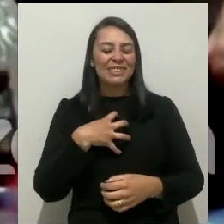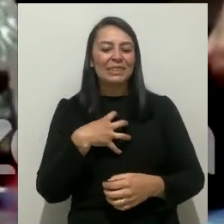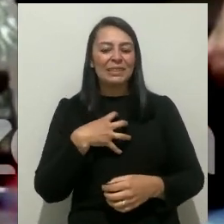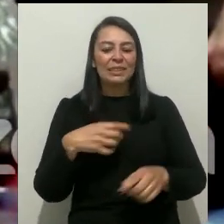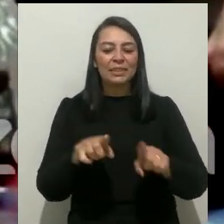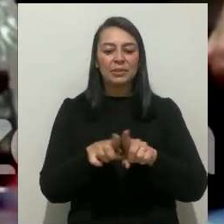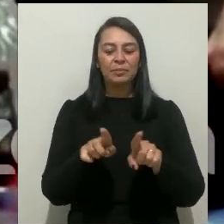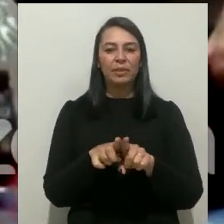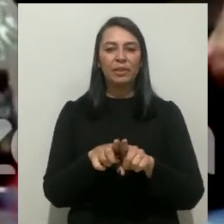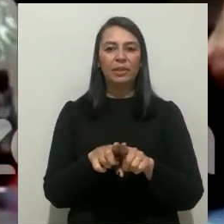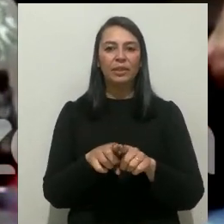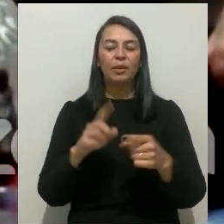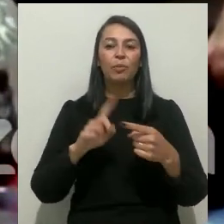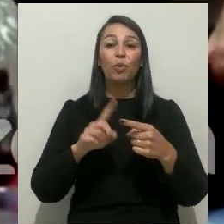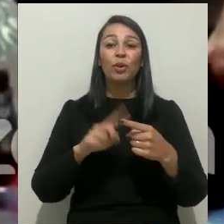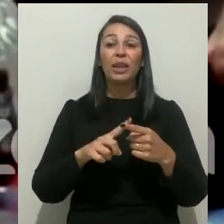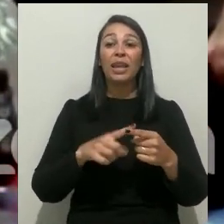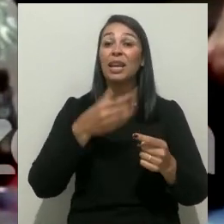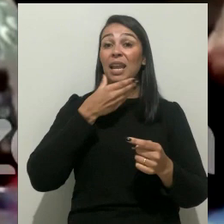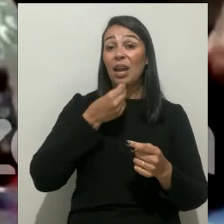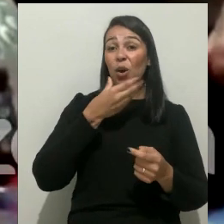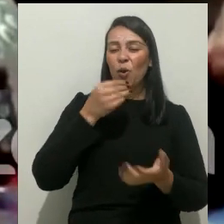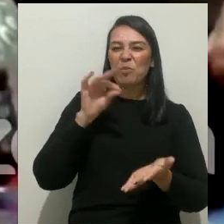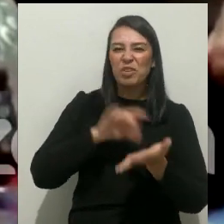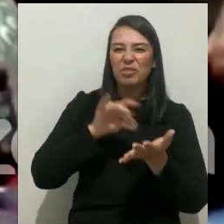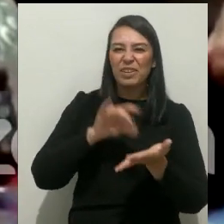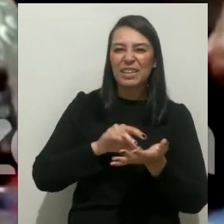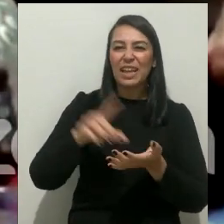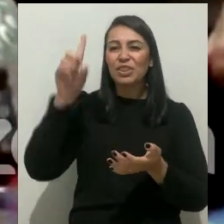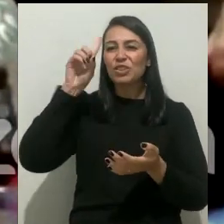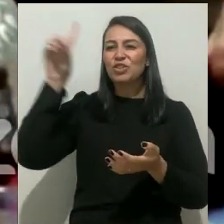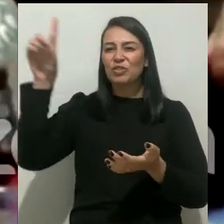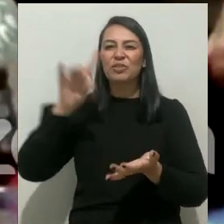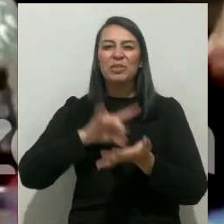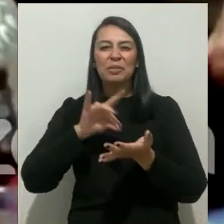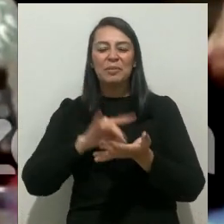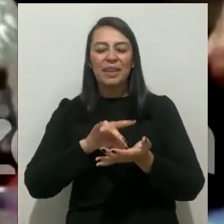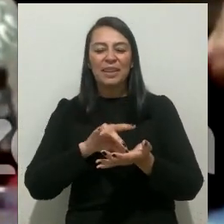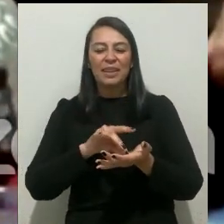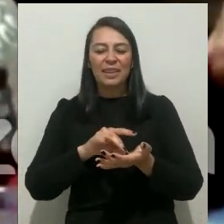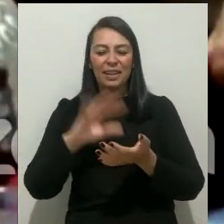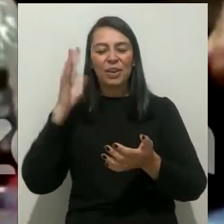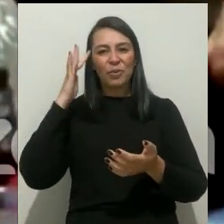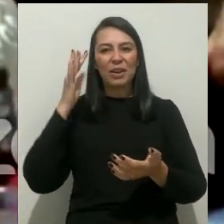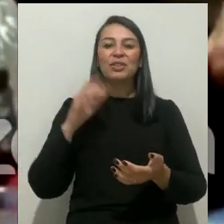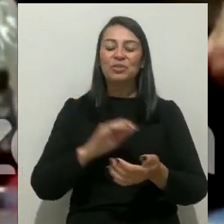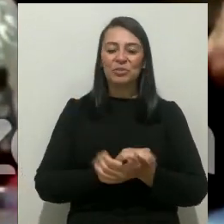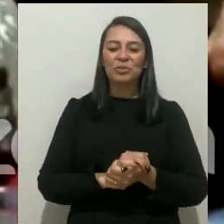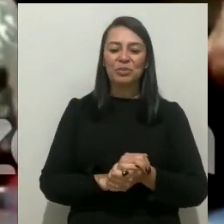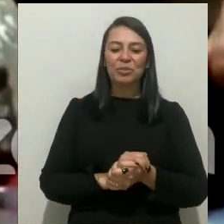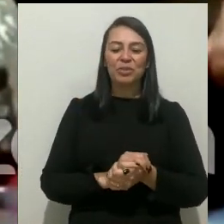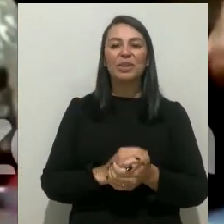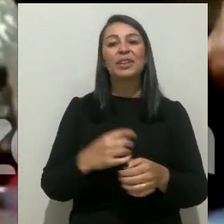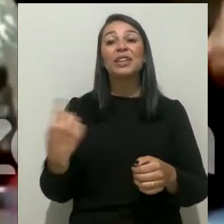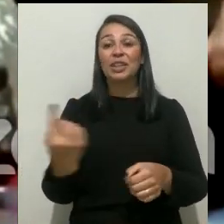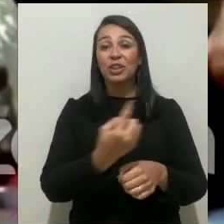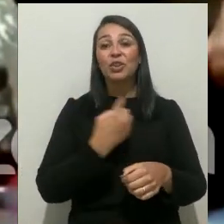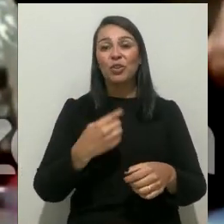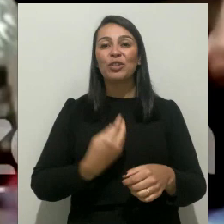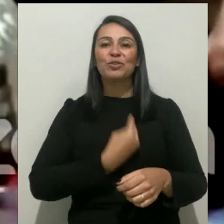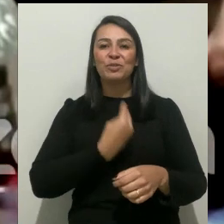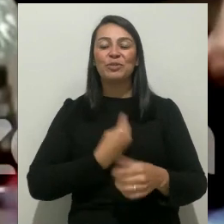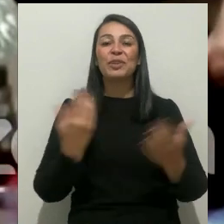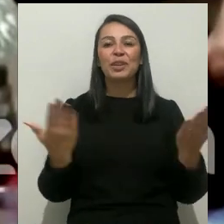dos pontos de vista, ele é homem e verdadeiro e divino verdadeiro, eu acho que essa dualidade, e é a dualidade que a